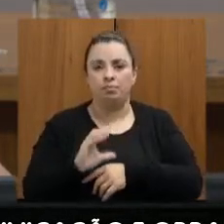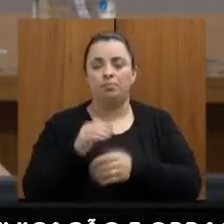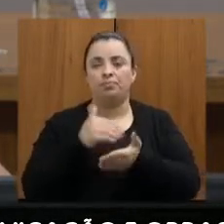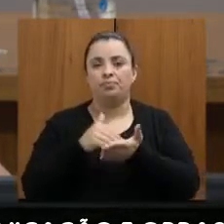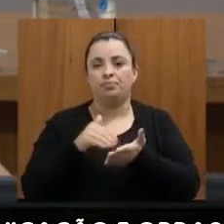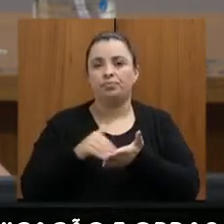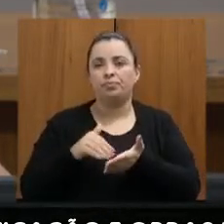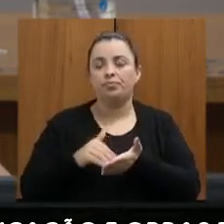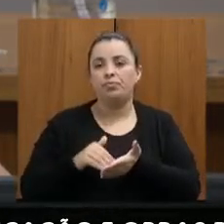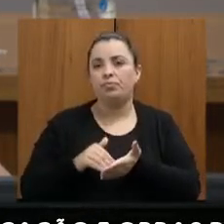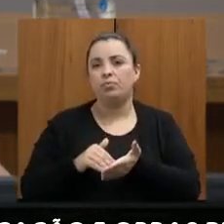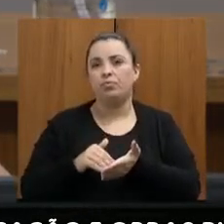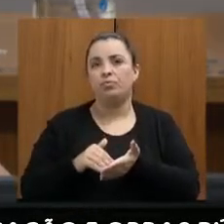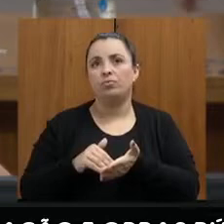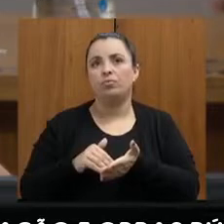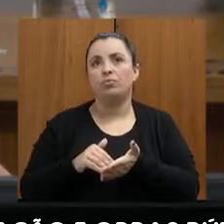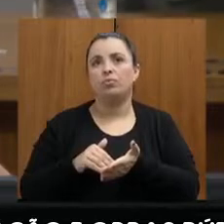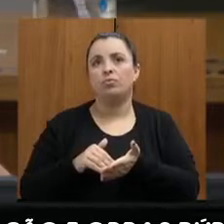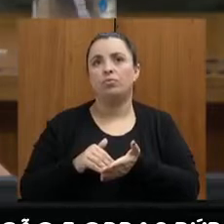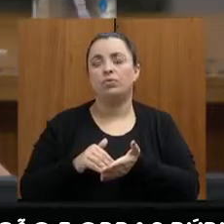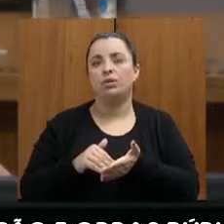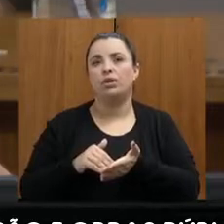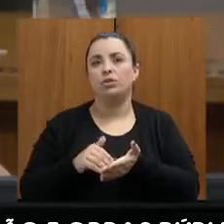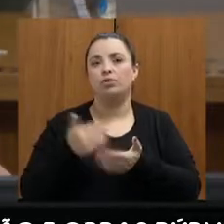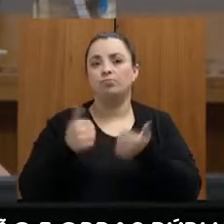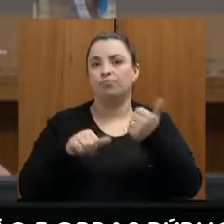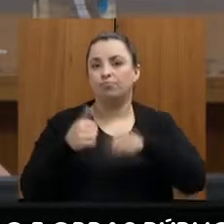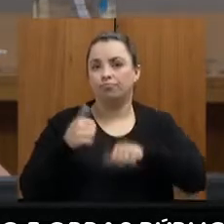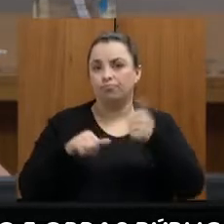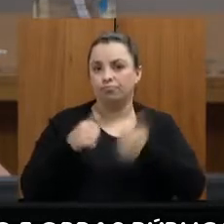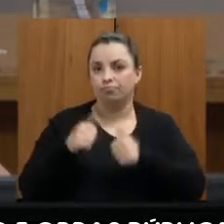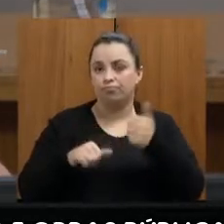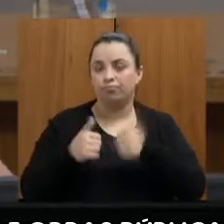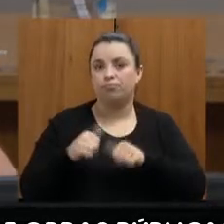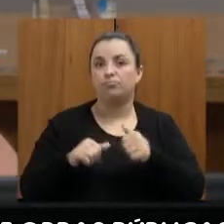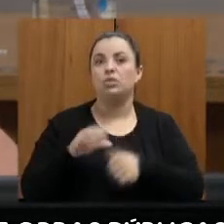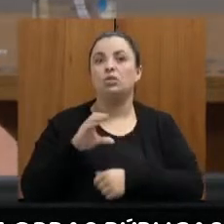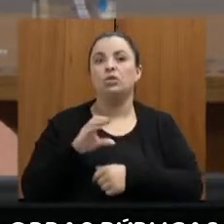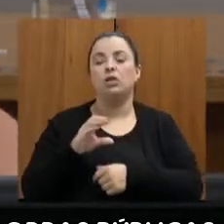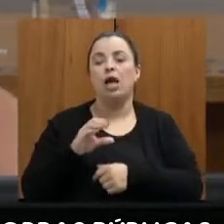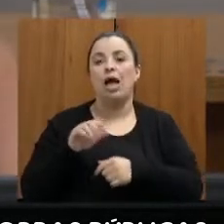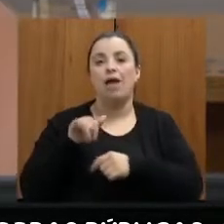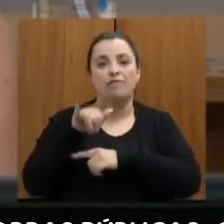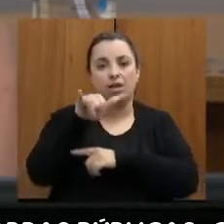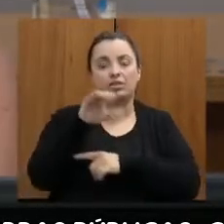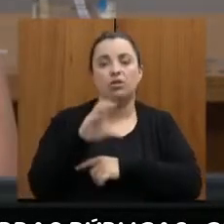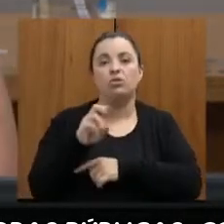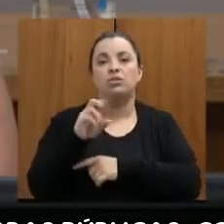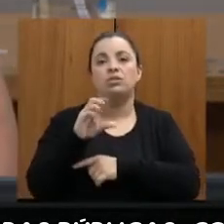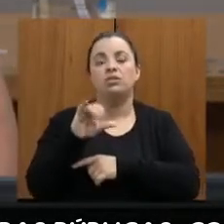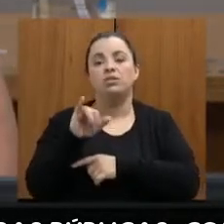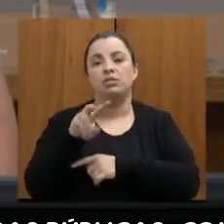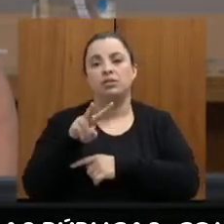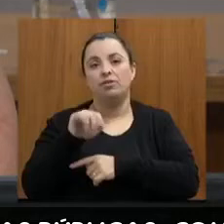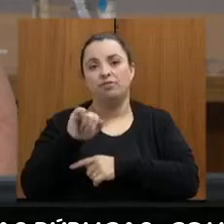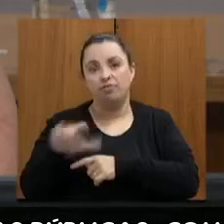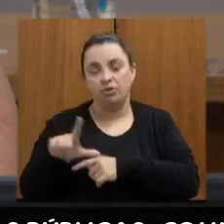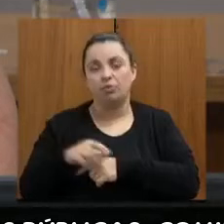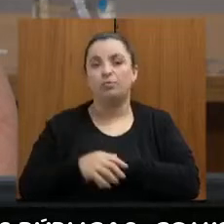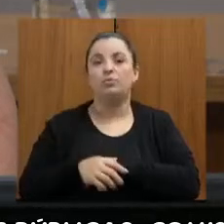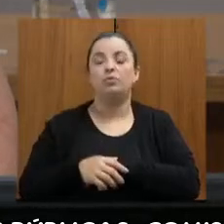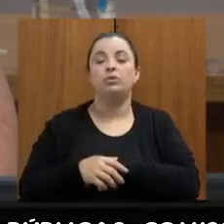e estamos então aguardando esse posicionamento tivermos inclusive em contato com a associação